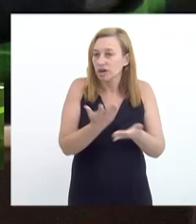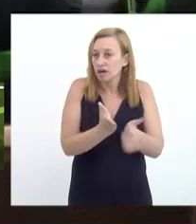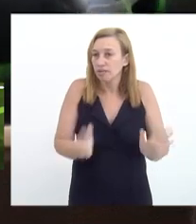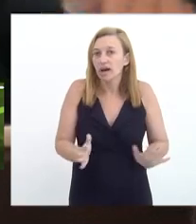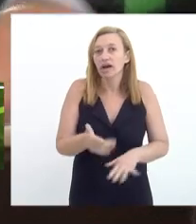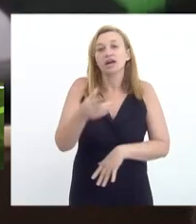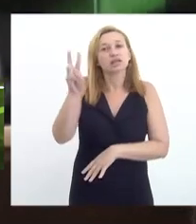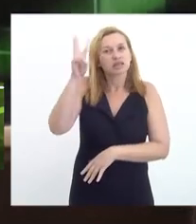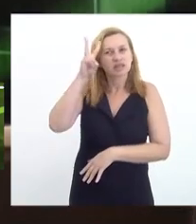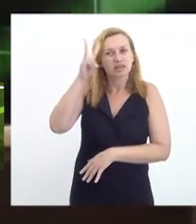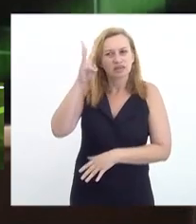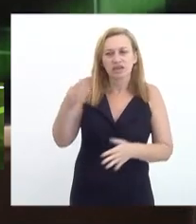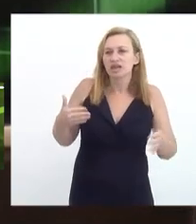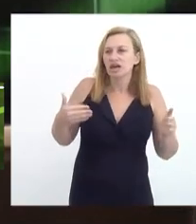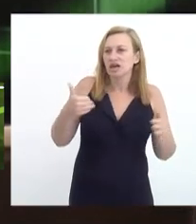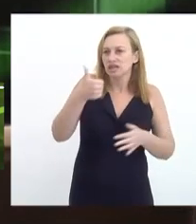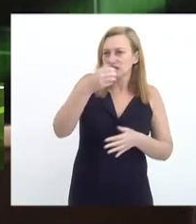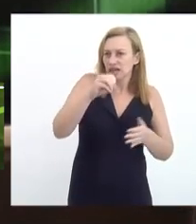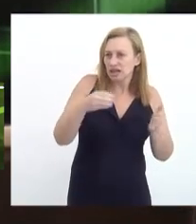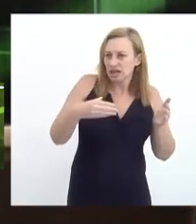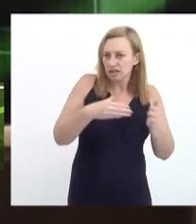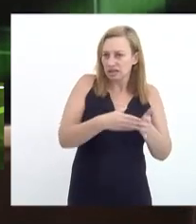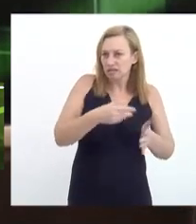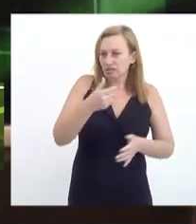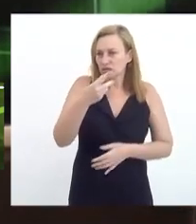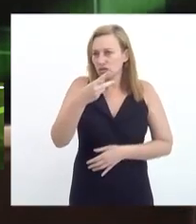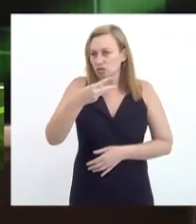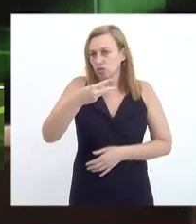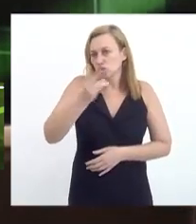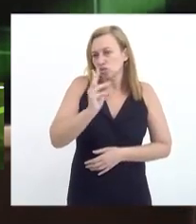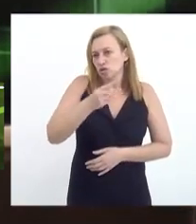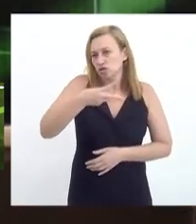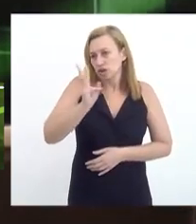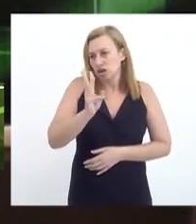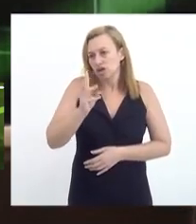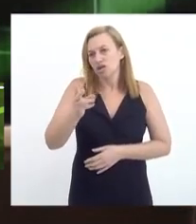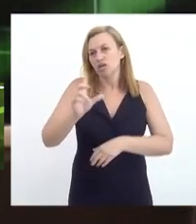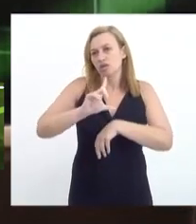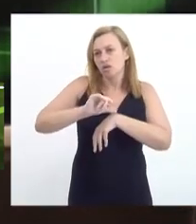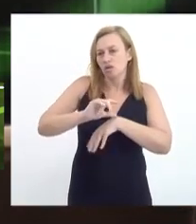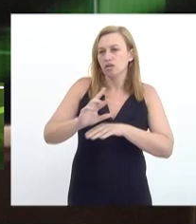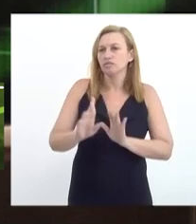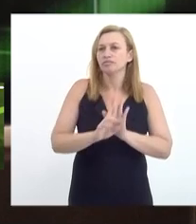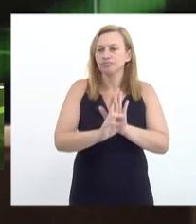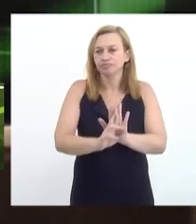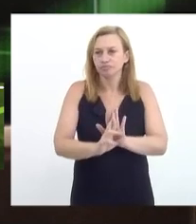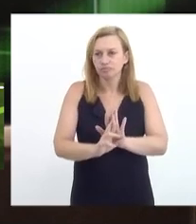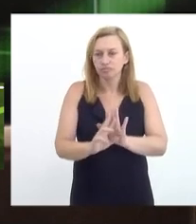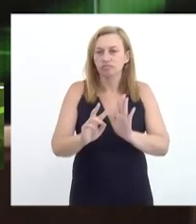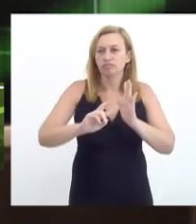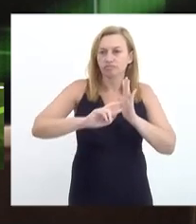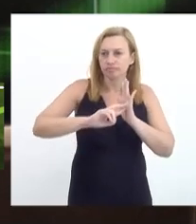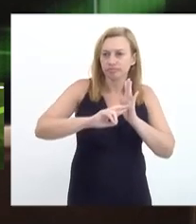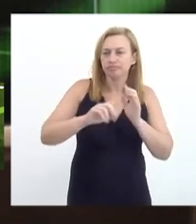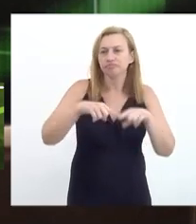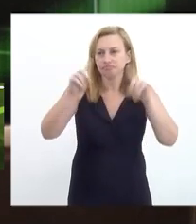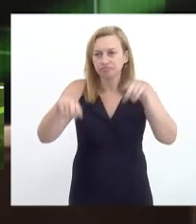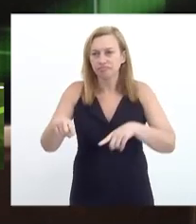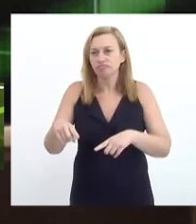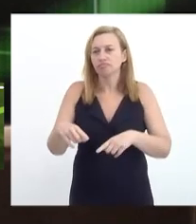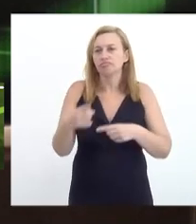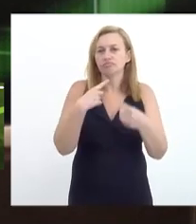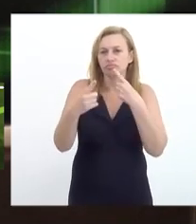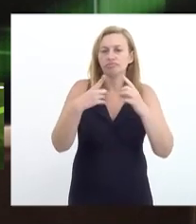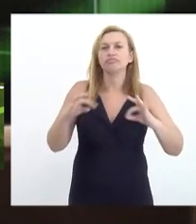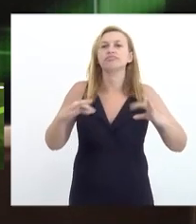E 2 horas Ou 3 horas Colégio de Líderes Com a participação Dos representantes Dos servidores Para discutir Todas as